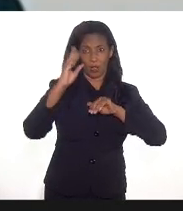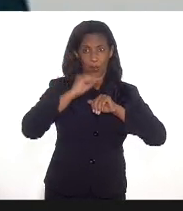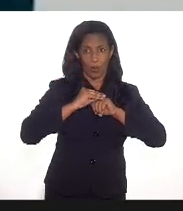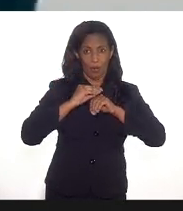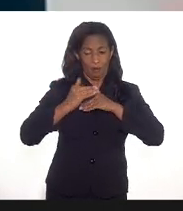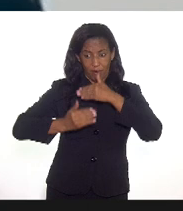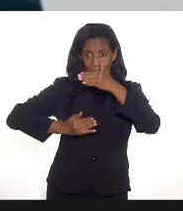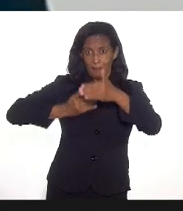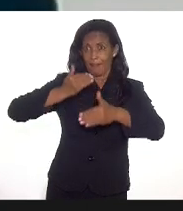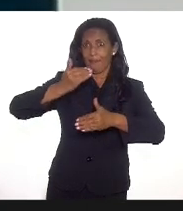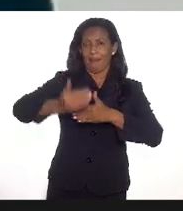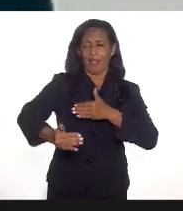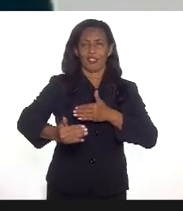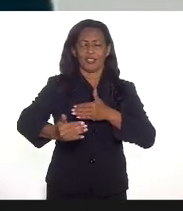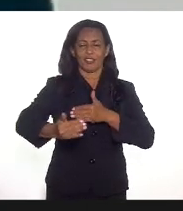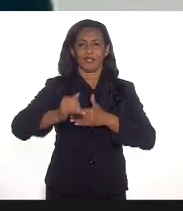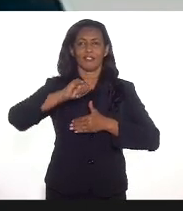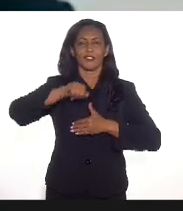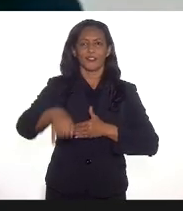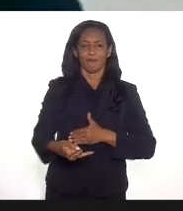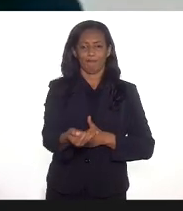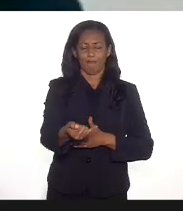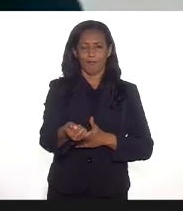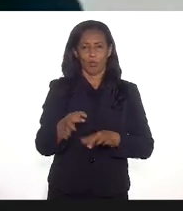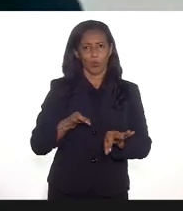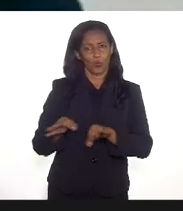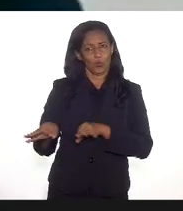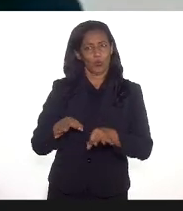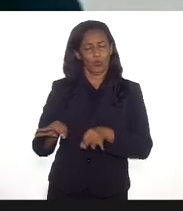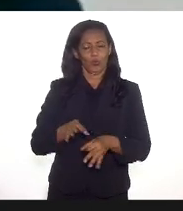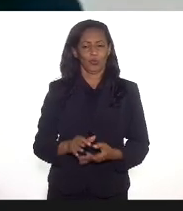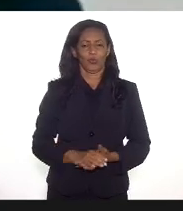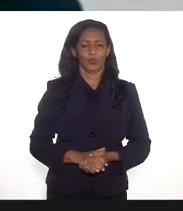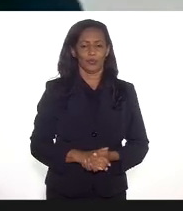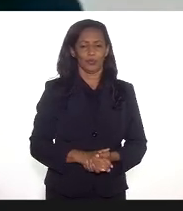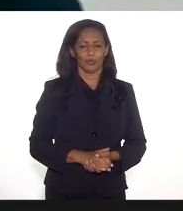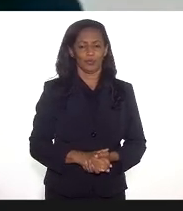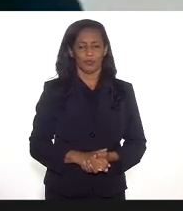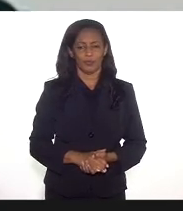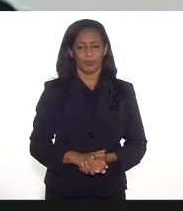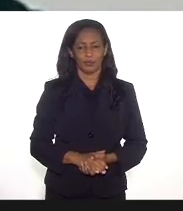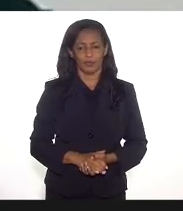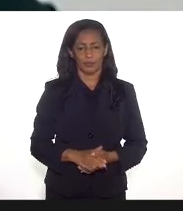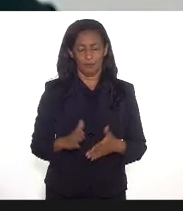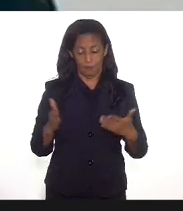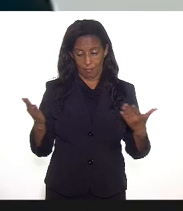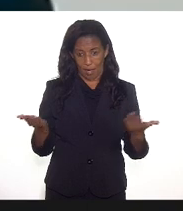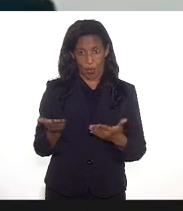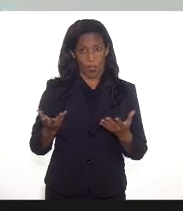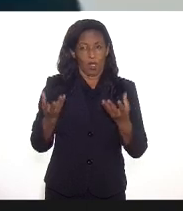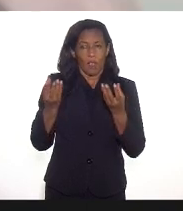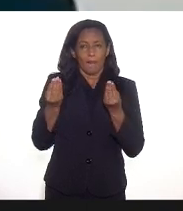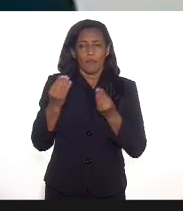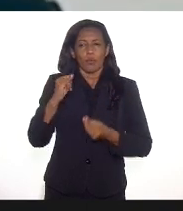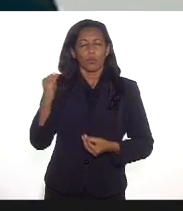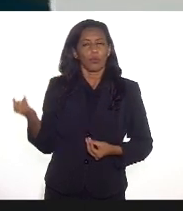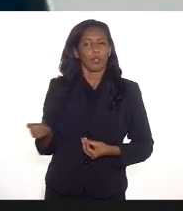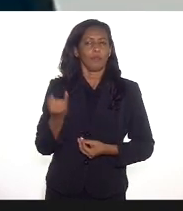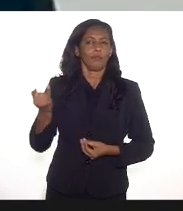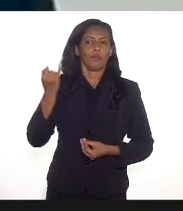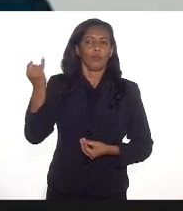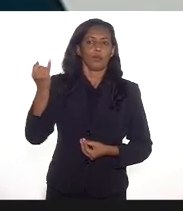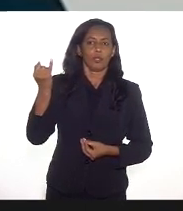avança ainda mais da possibilidade das minúcias do projeto. Agora, é muito importante que nós não